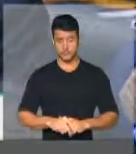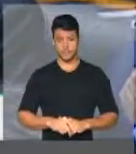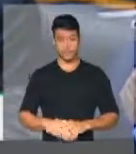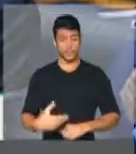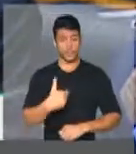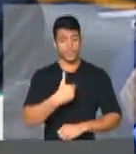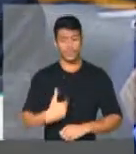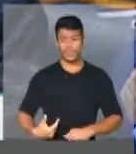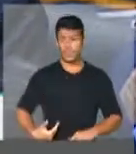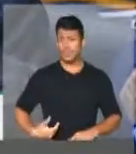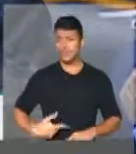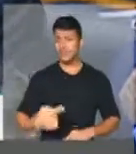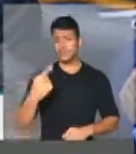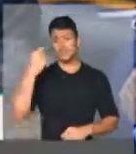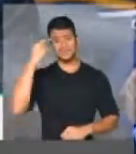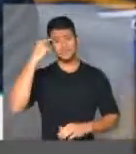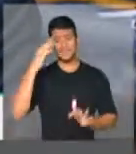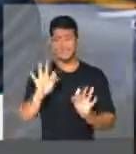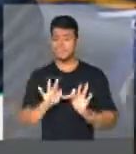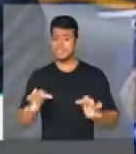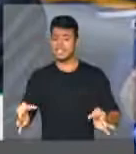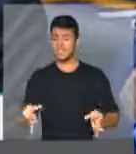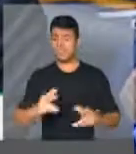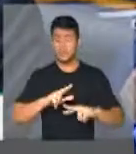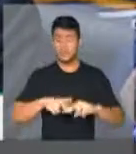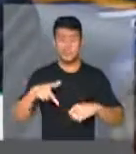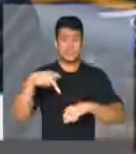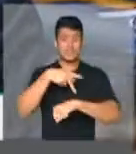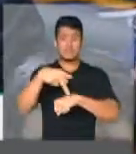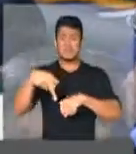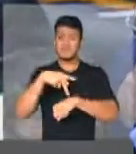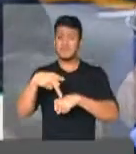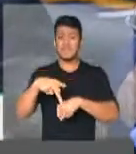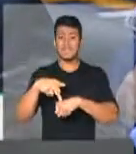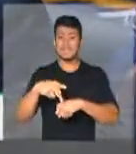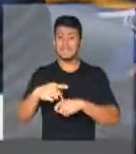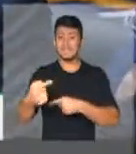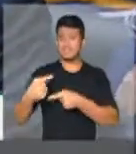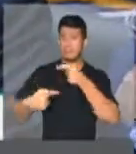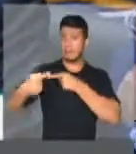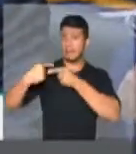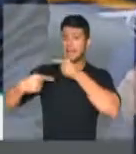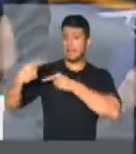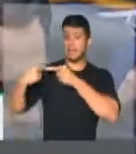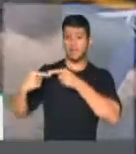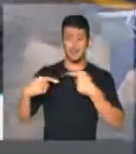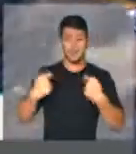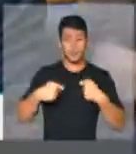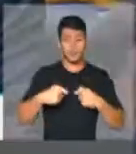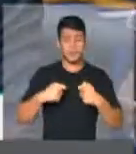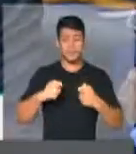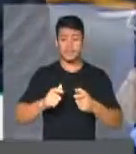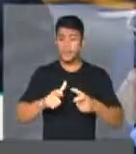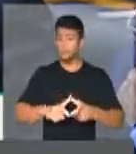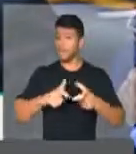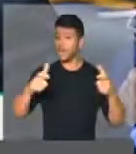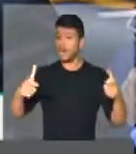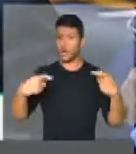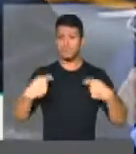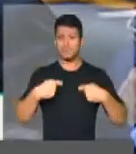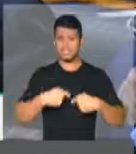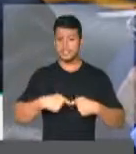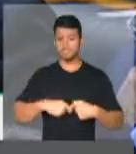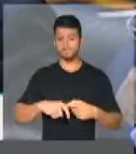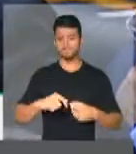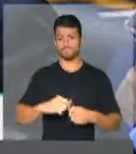O governo pensa pequeno, por isso que o país é pequeno, está em retrocesso. Tem que pensar grande, fazer grandes